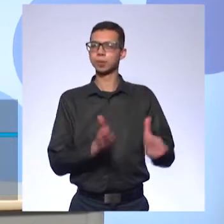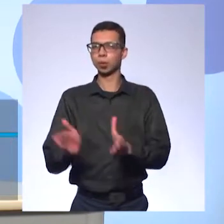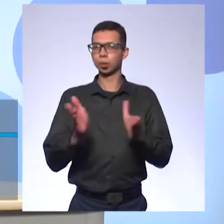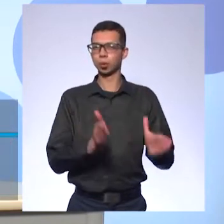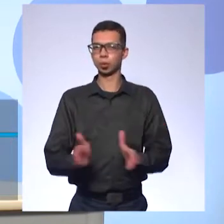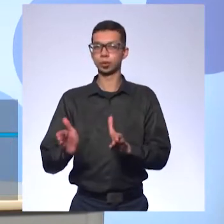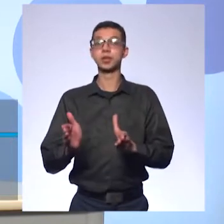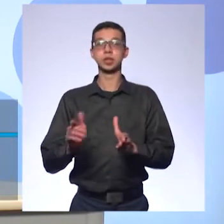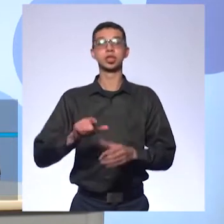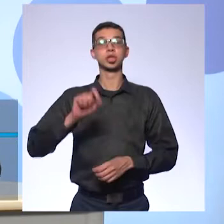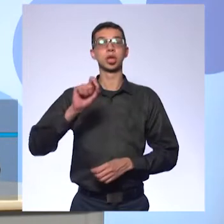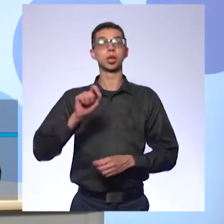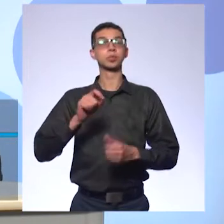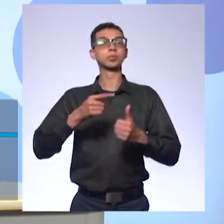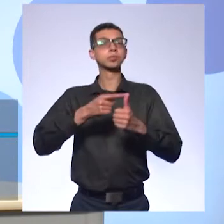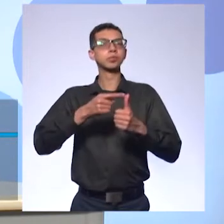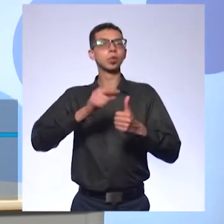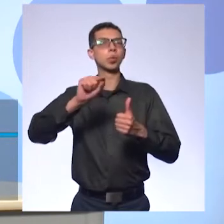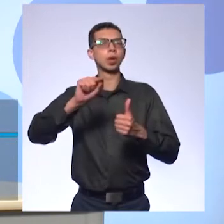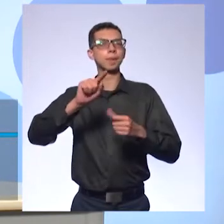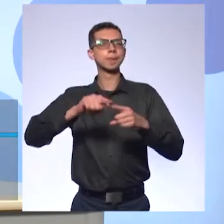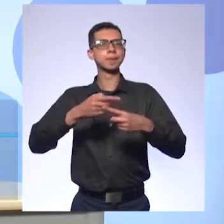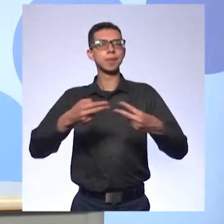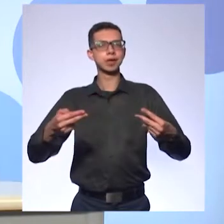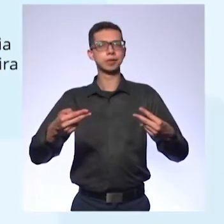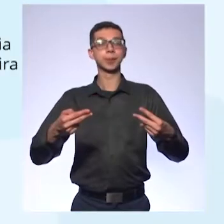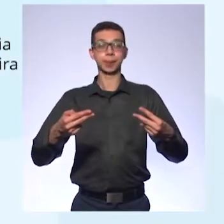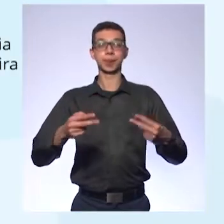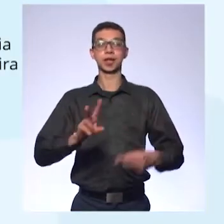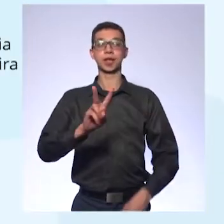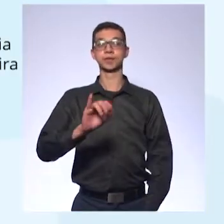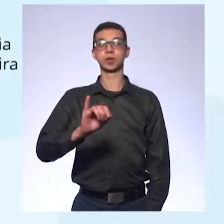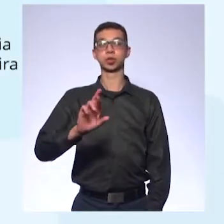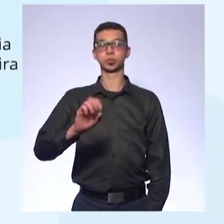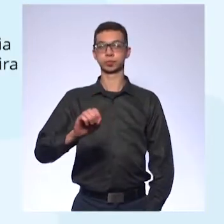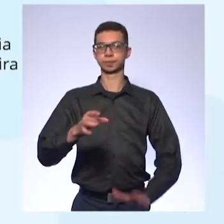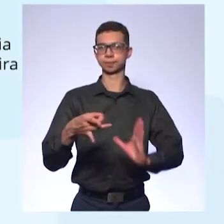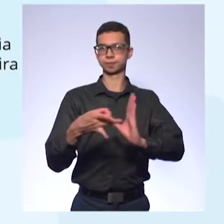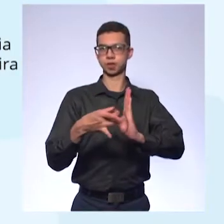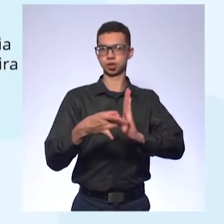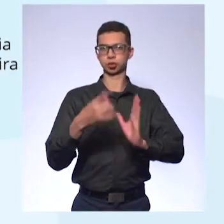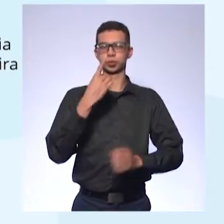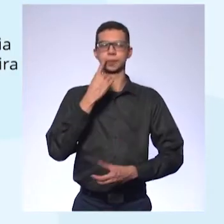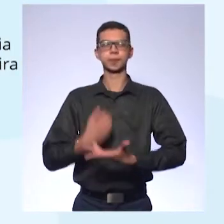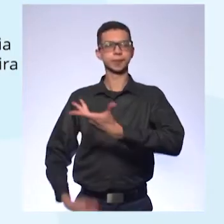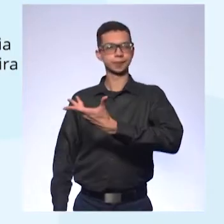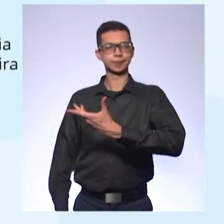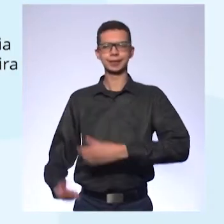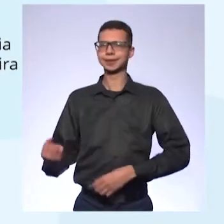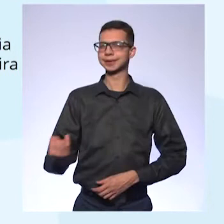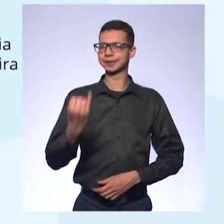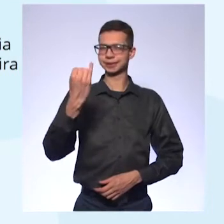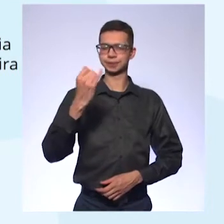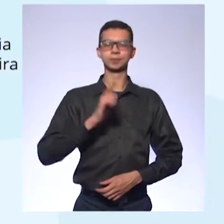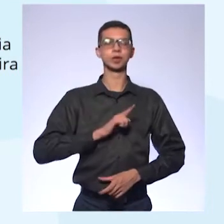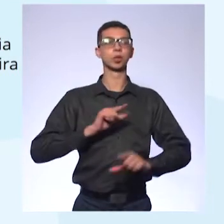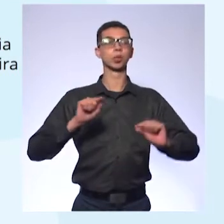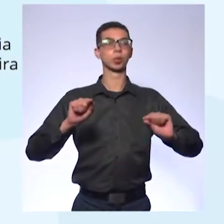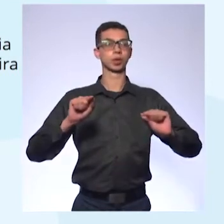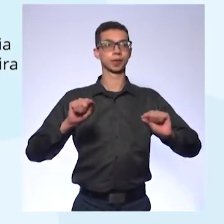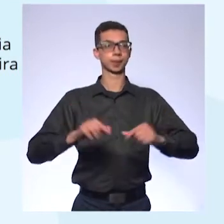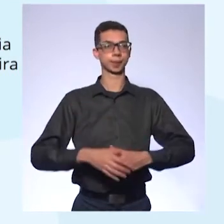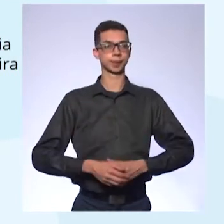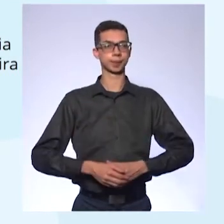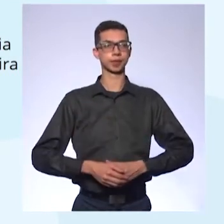aí no próximo slide a cadeia produtiva do vidro. Então, olha só que interessante. Nós temos aí a extração